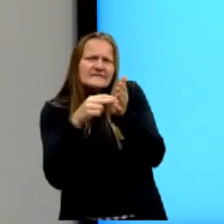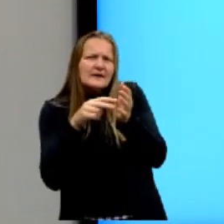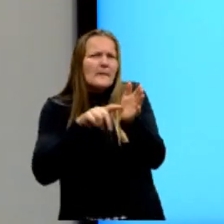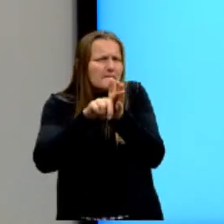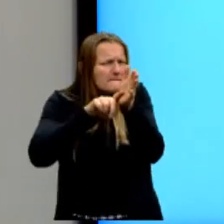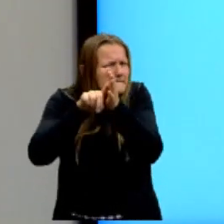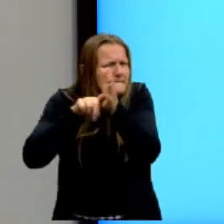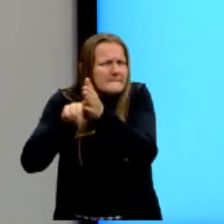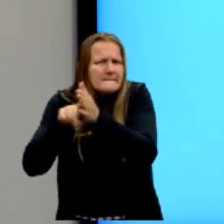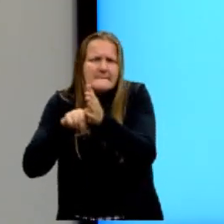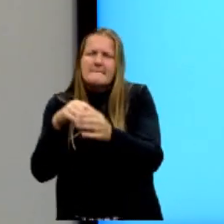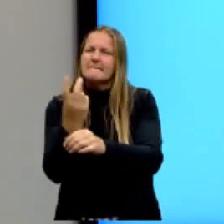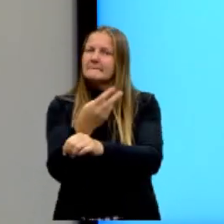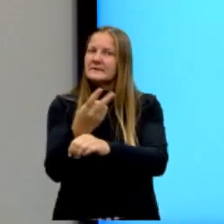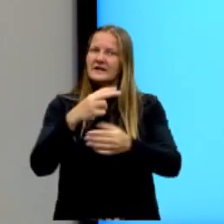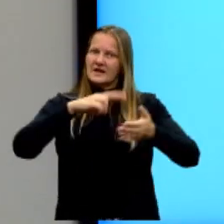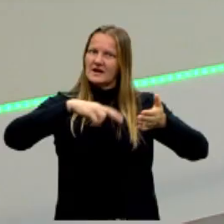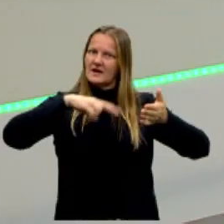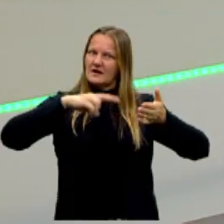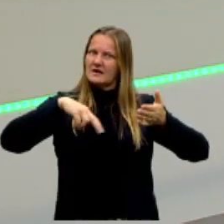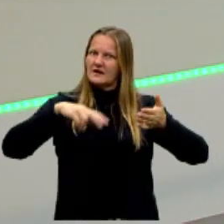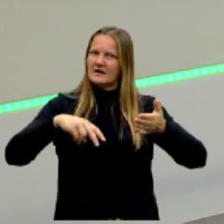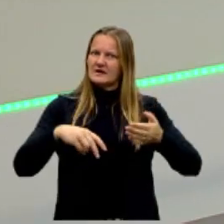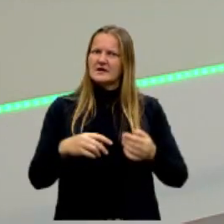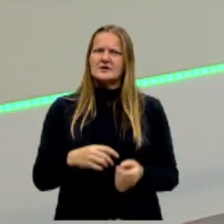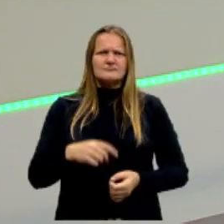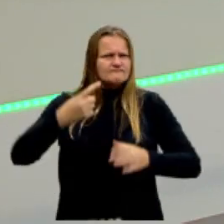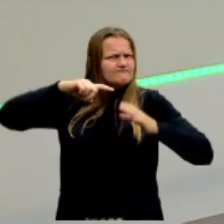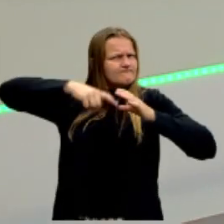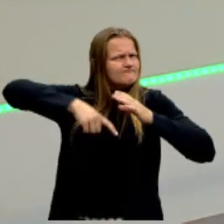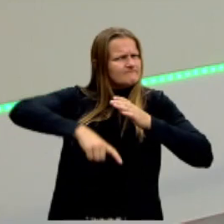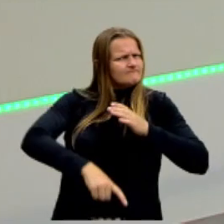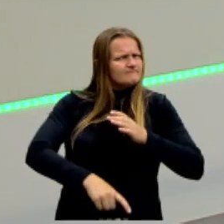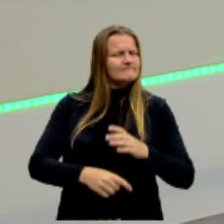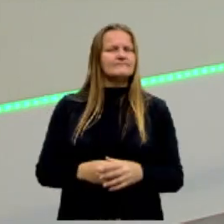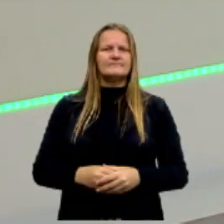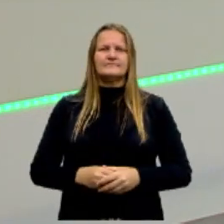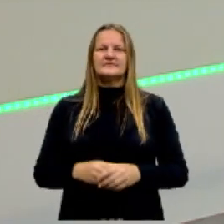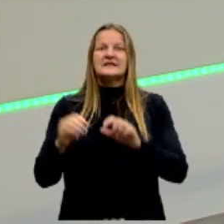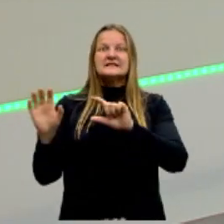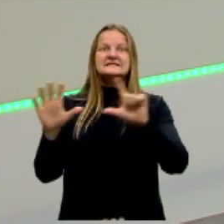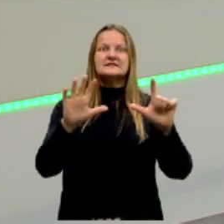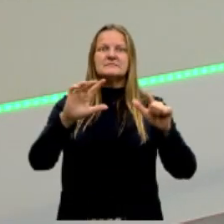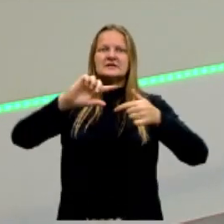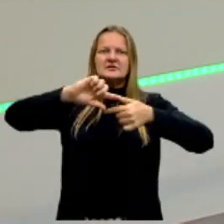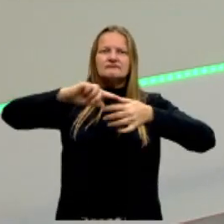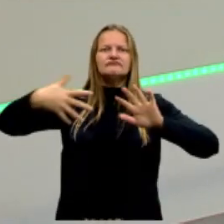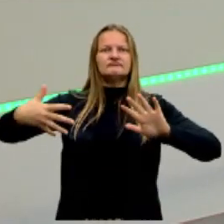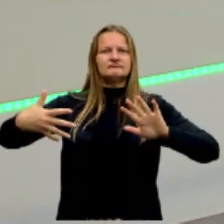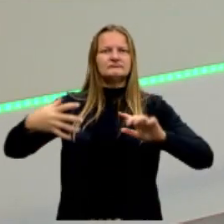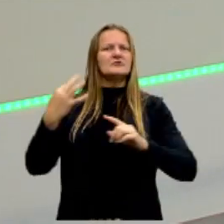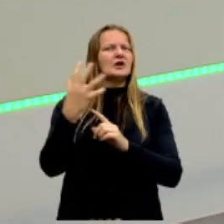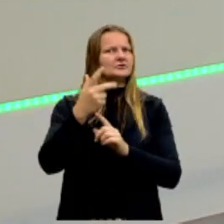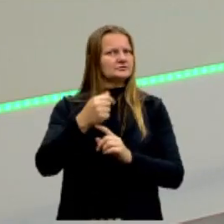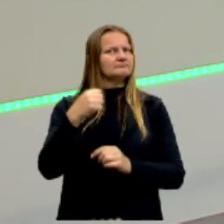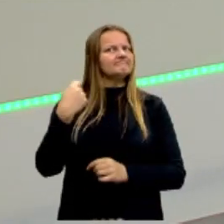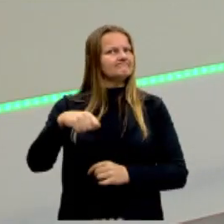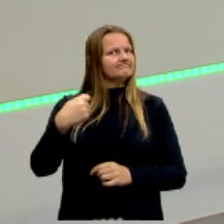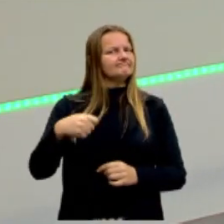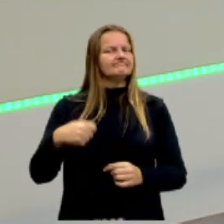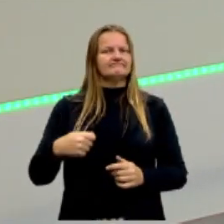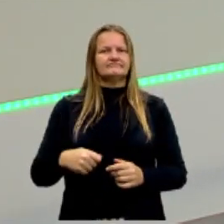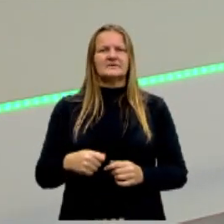procurem ler com afinco a semana da arte moderna e